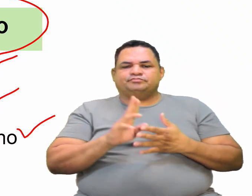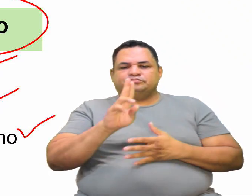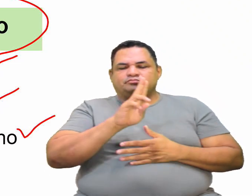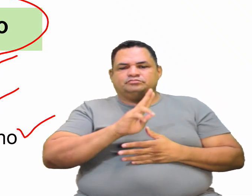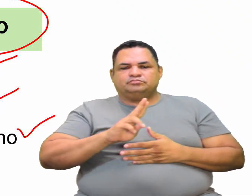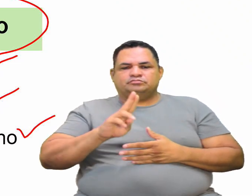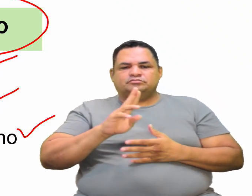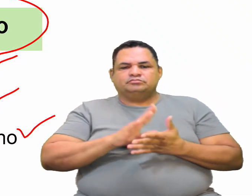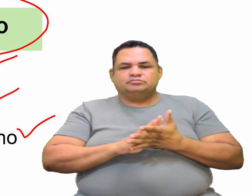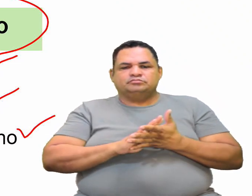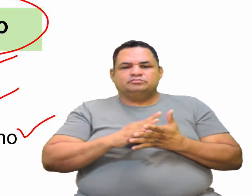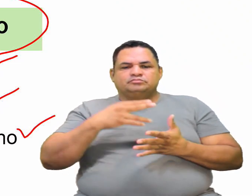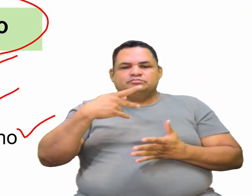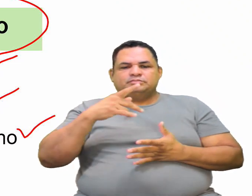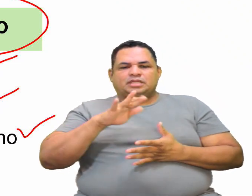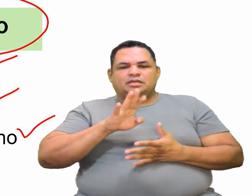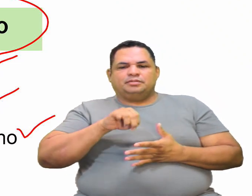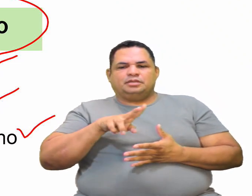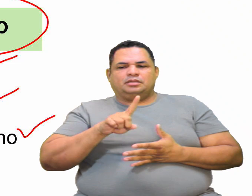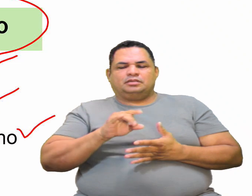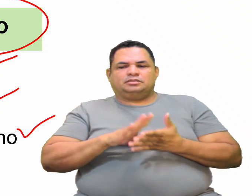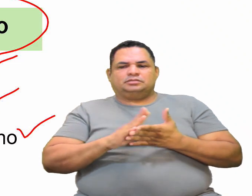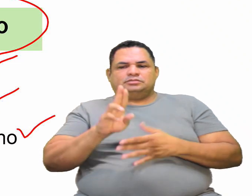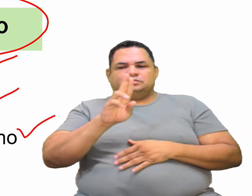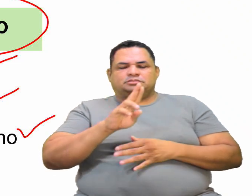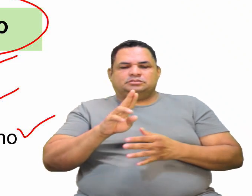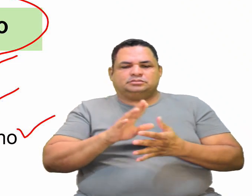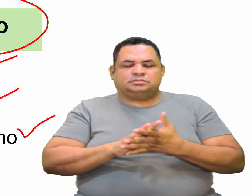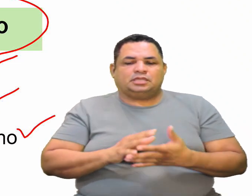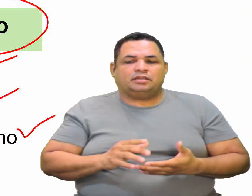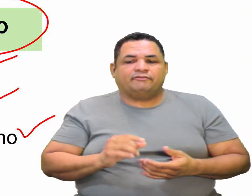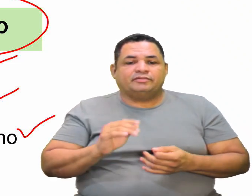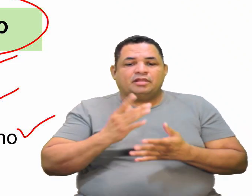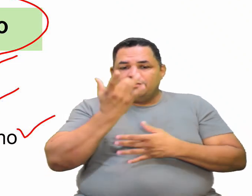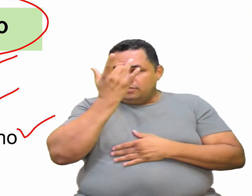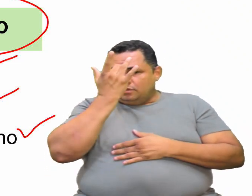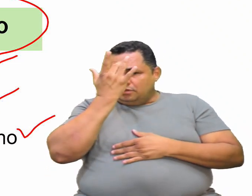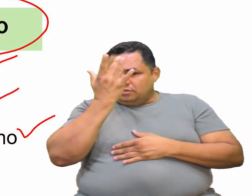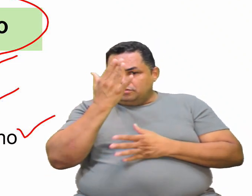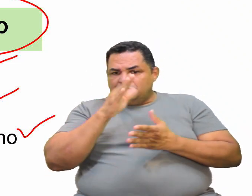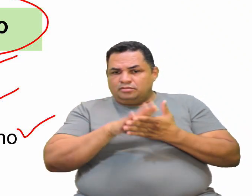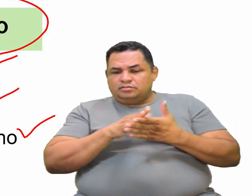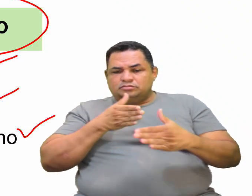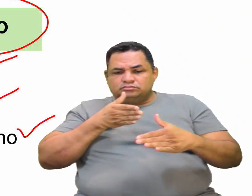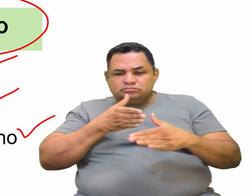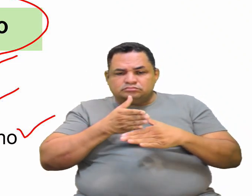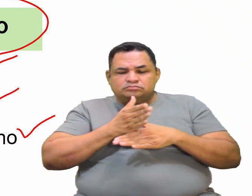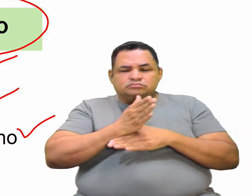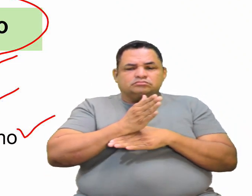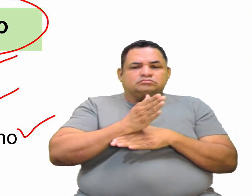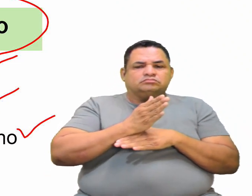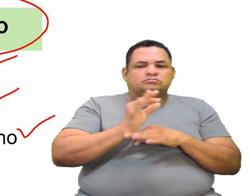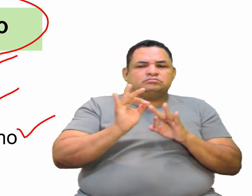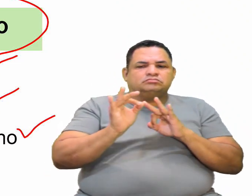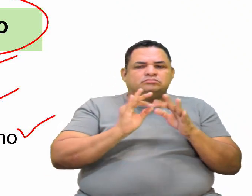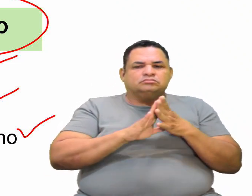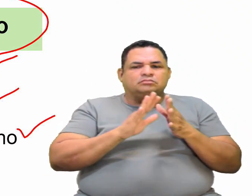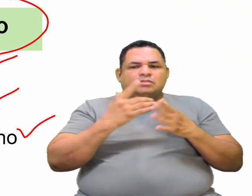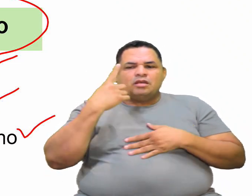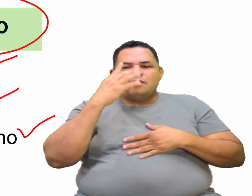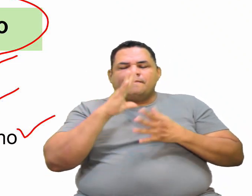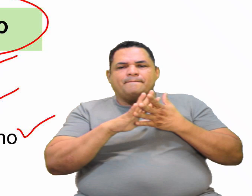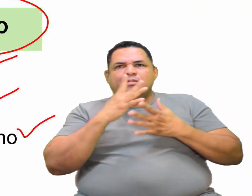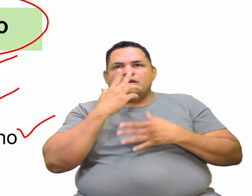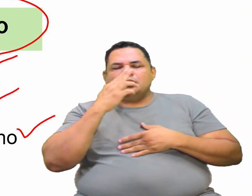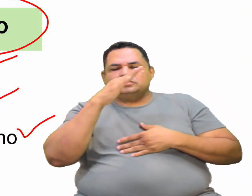utilizam o mimetismo pecamiano, eles vão acabar facilitando a sua entrada, a sua afeição pelos